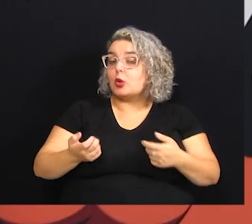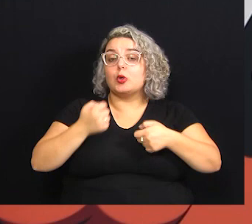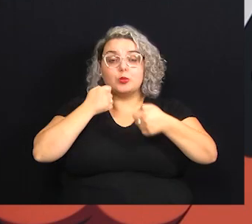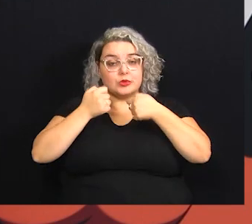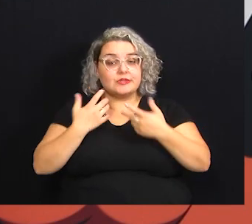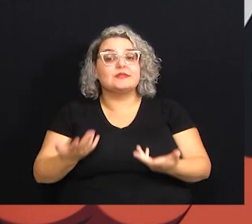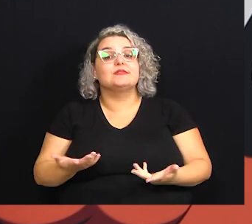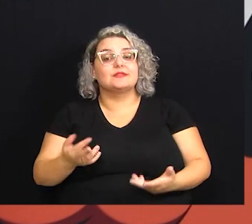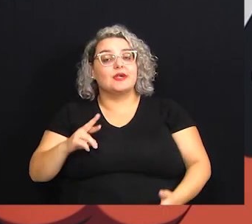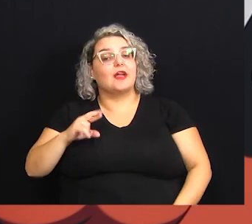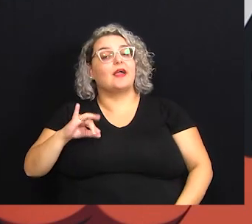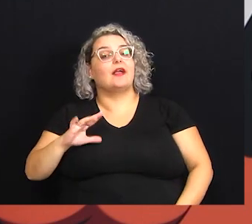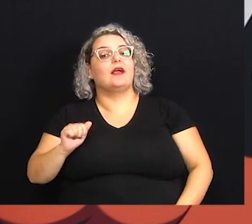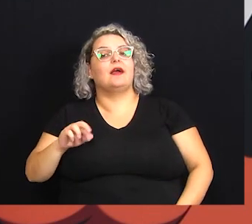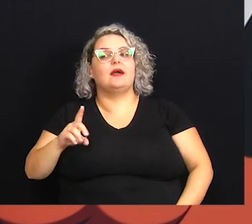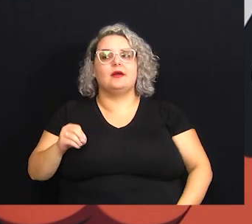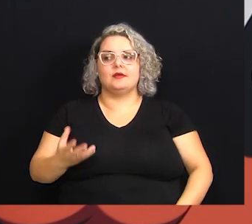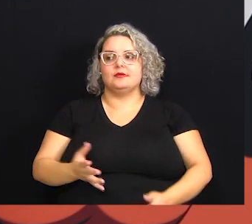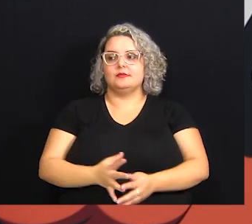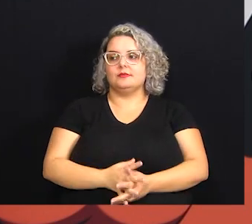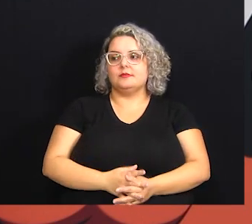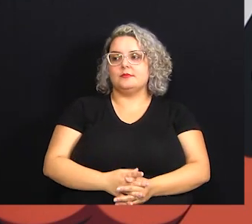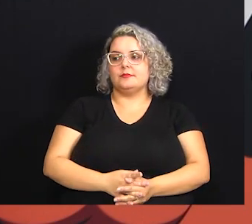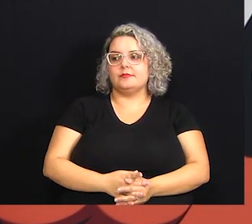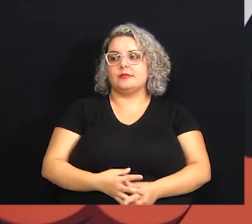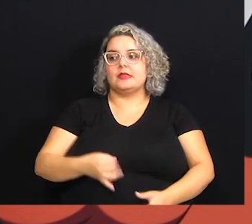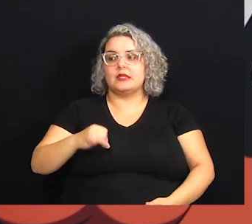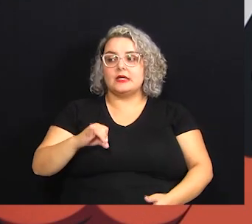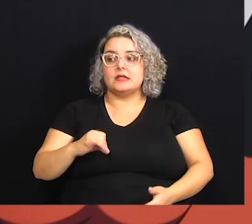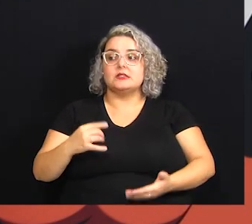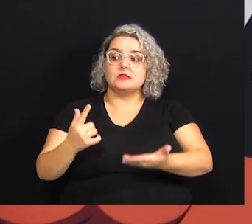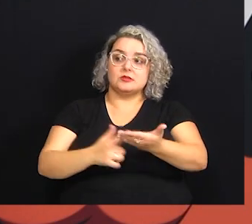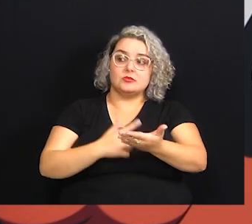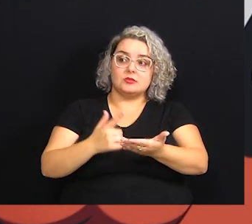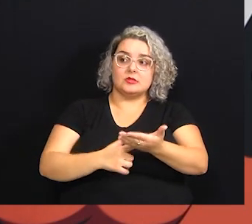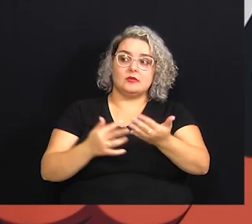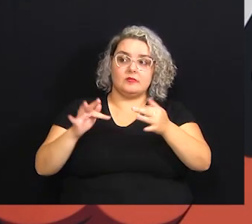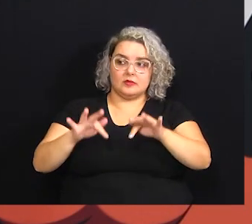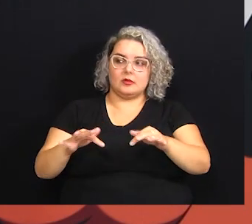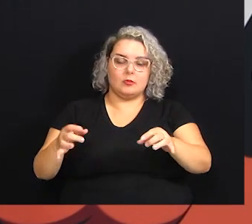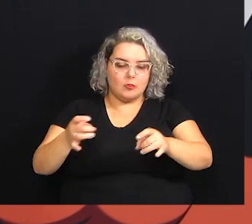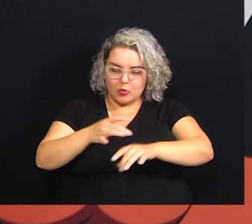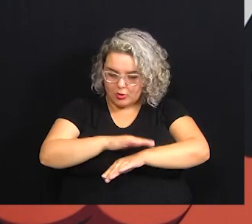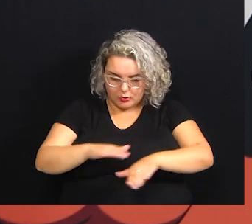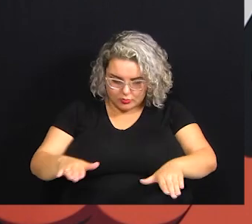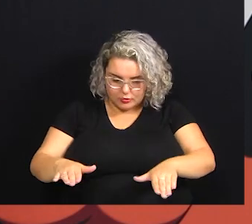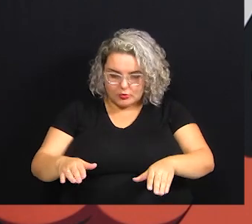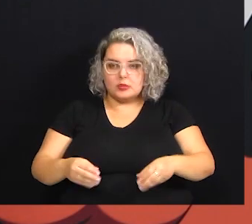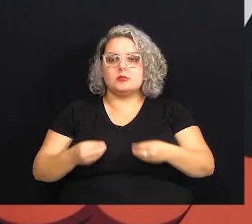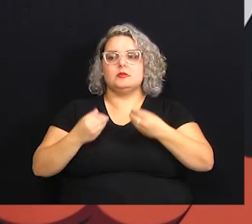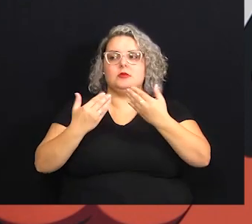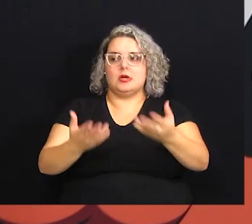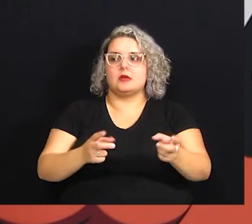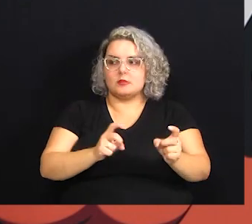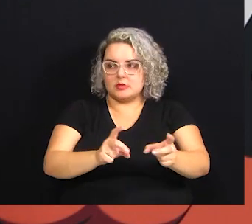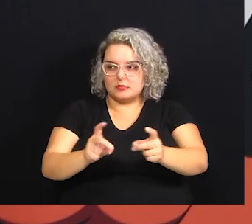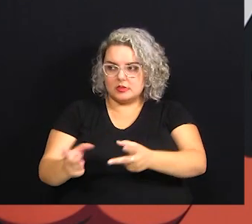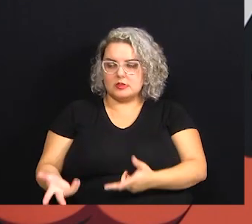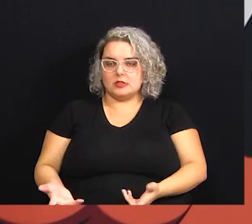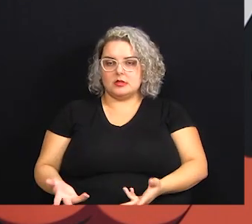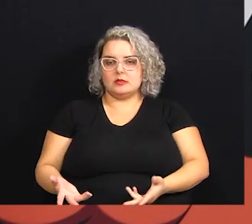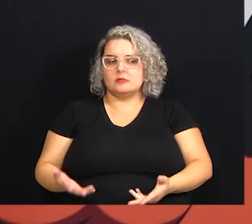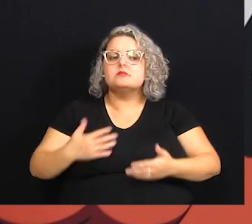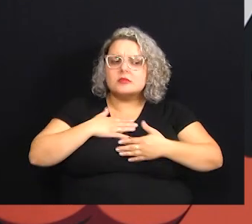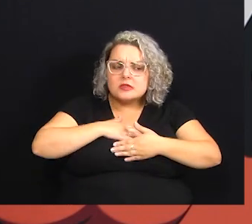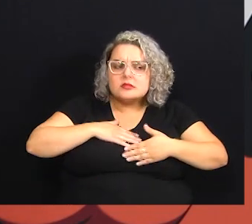nossos entrevistados, Ricardo, é se a obra final, né, o livro pronto, né, entregue, né,